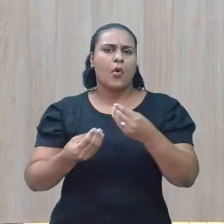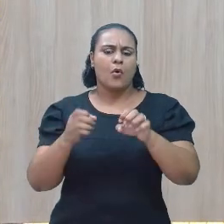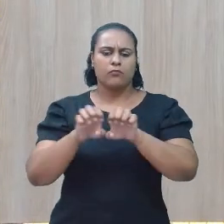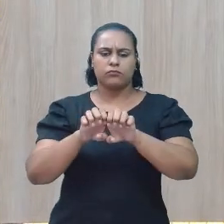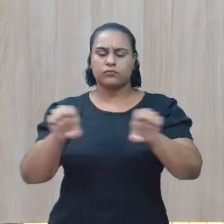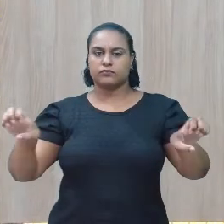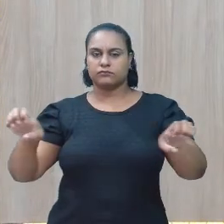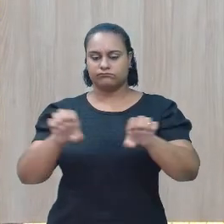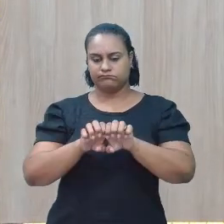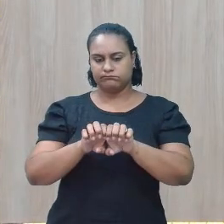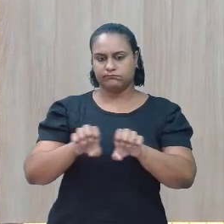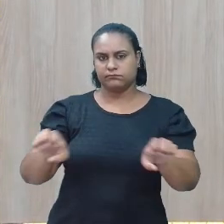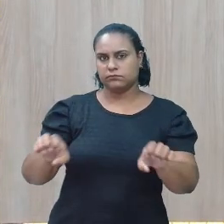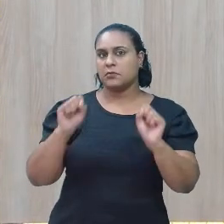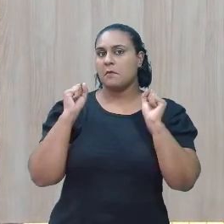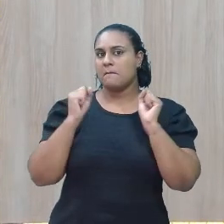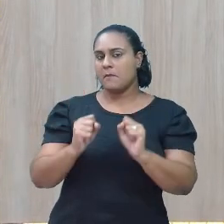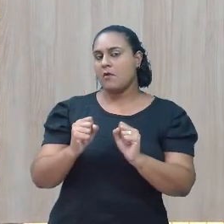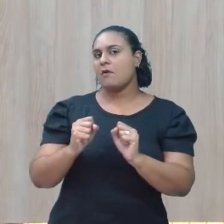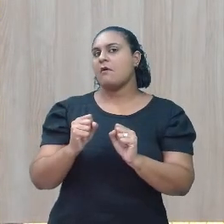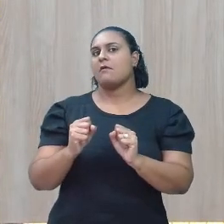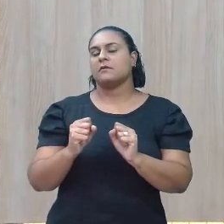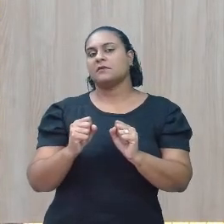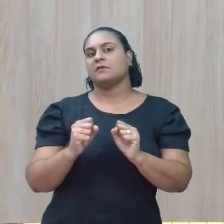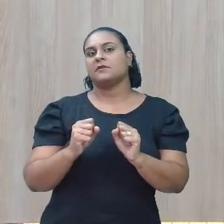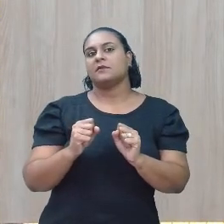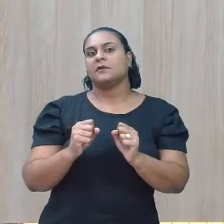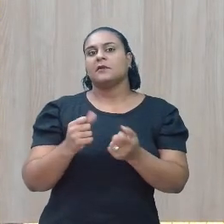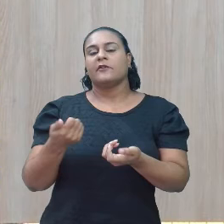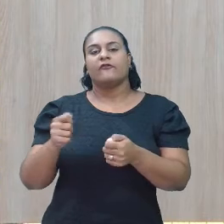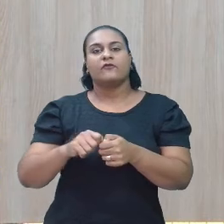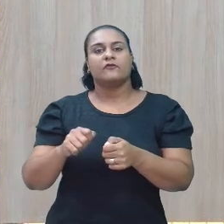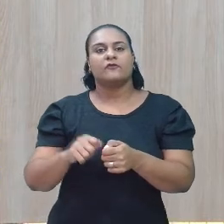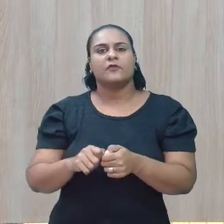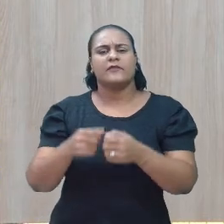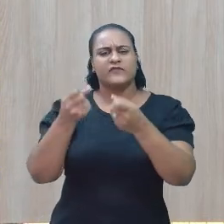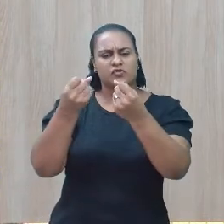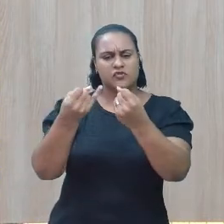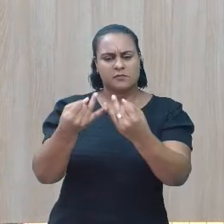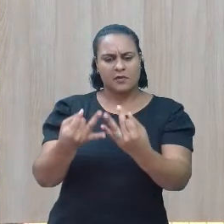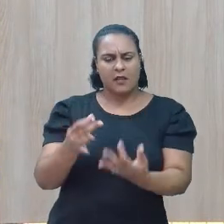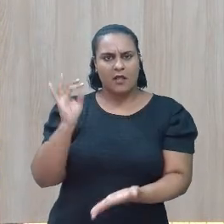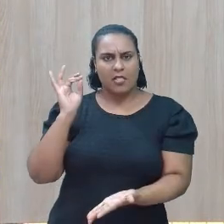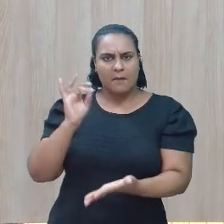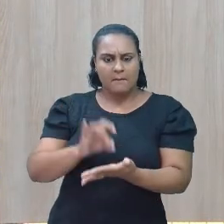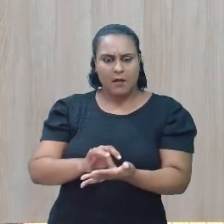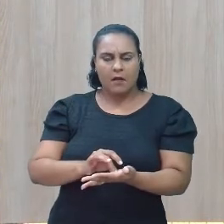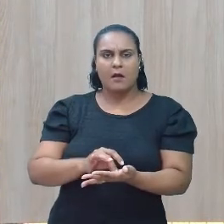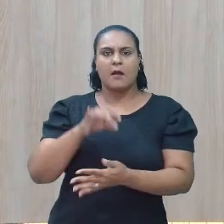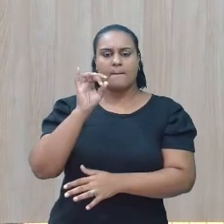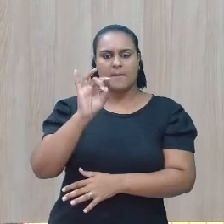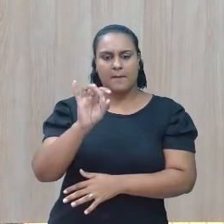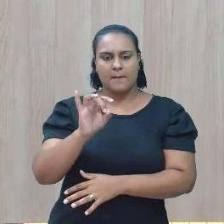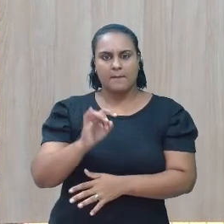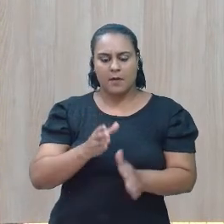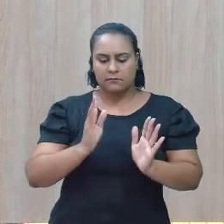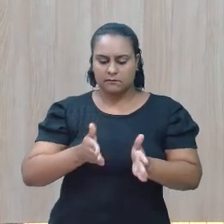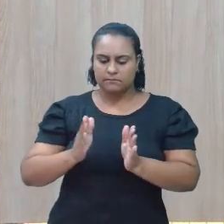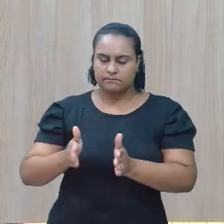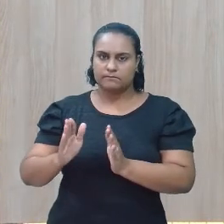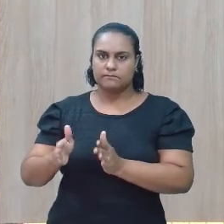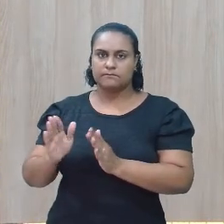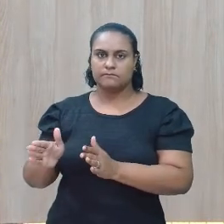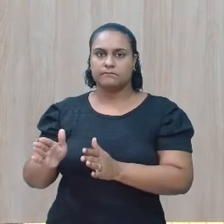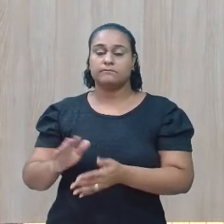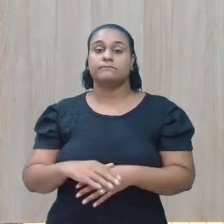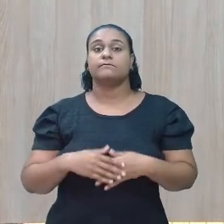de equações pode ser resolvido, você conseguindo explicar concretamente cada uma das etapas, tá certo?